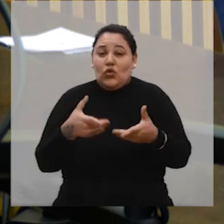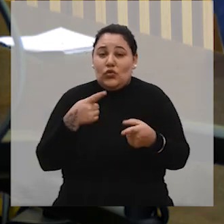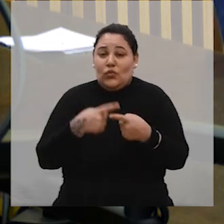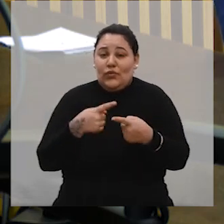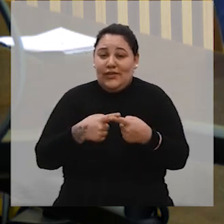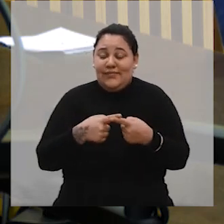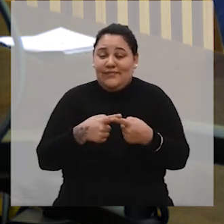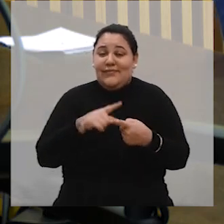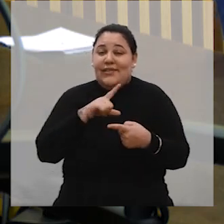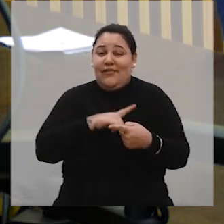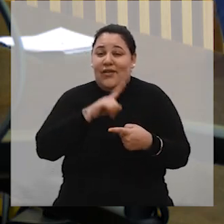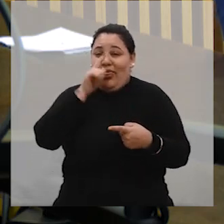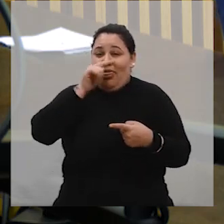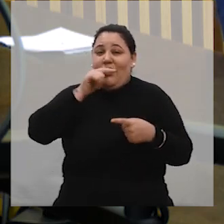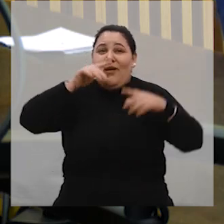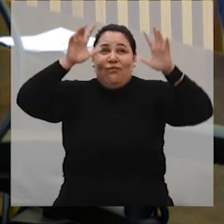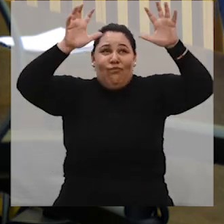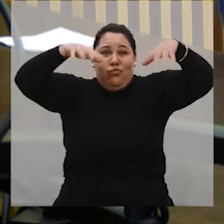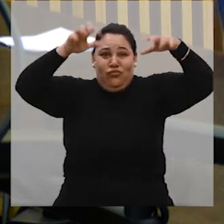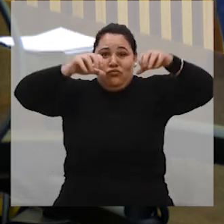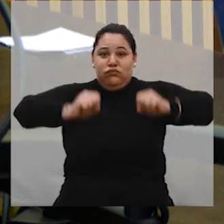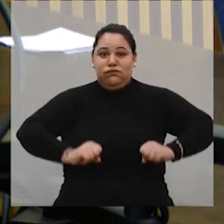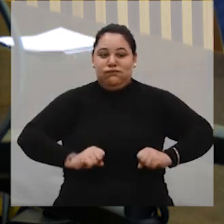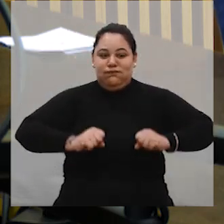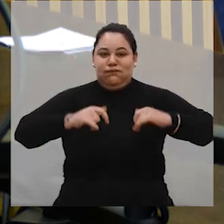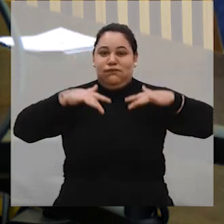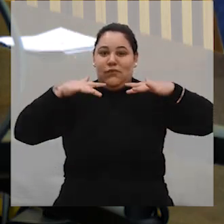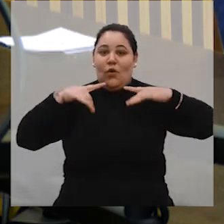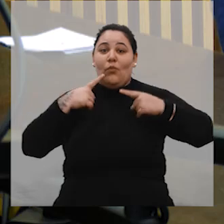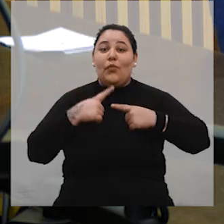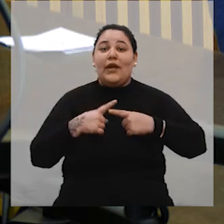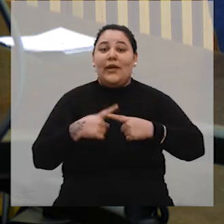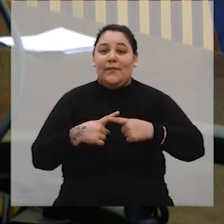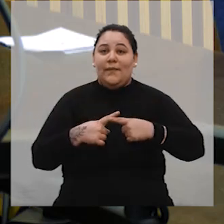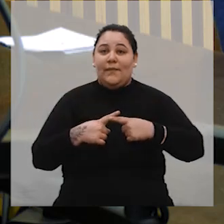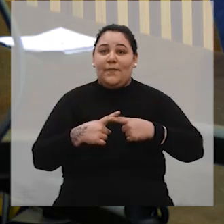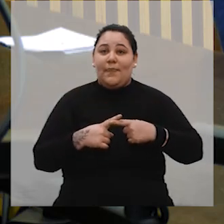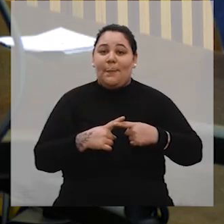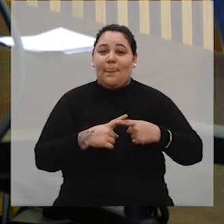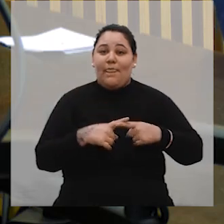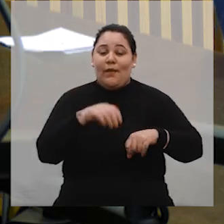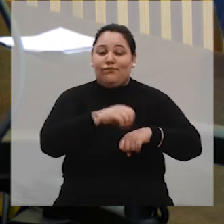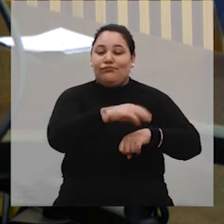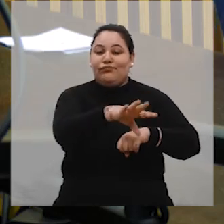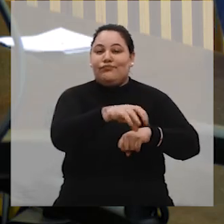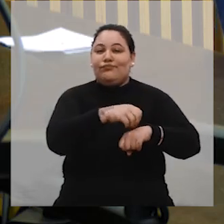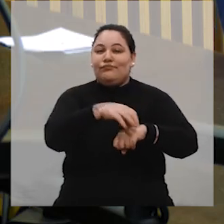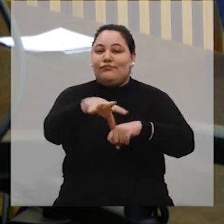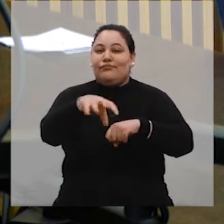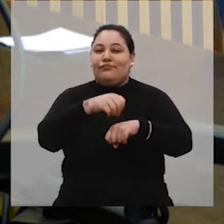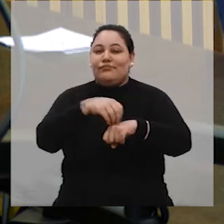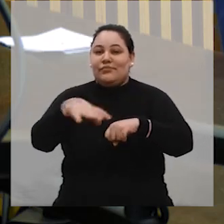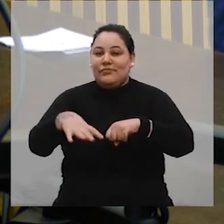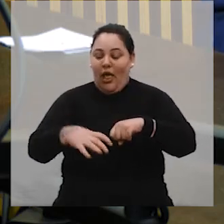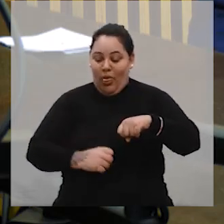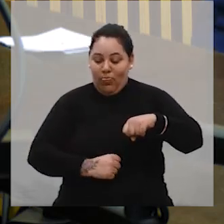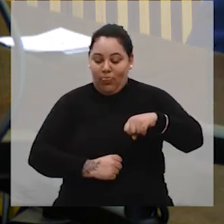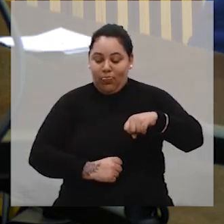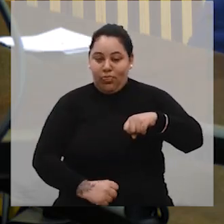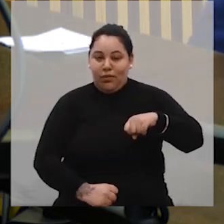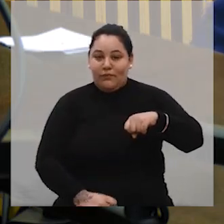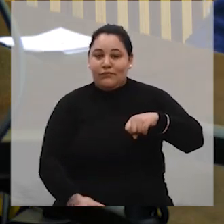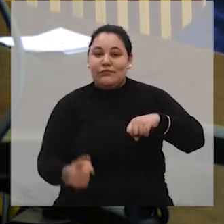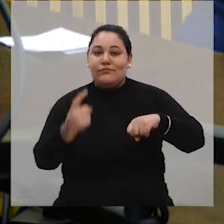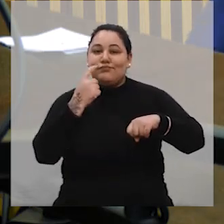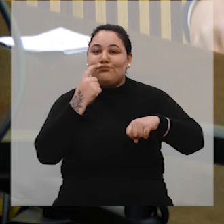dessas enchentes que nos assolaram no mês de maio. Porque com uma contaminação, a Renata falou que é fecal oral, isso vem